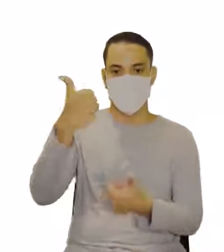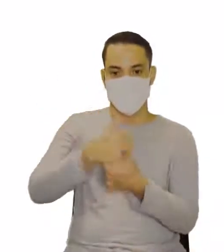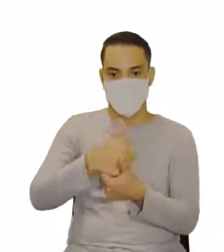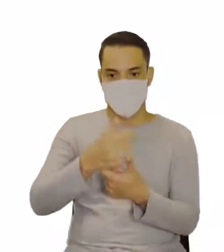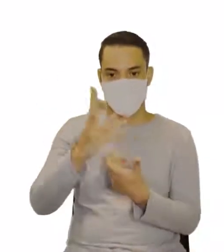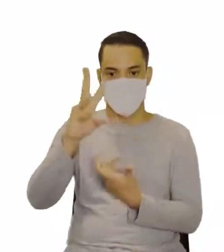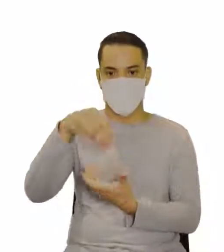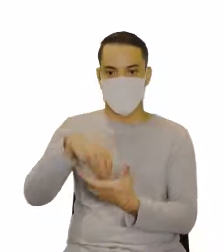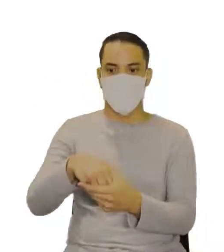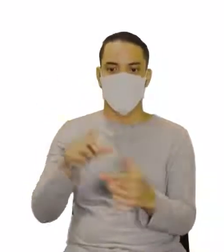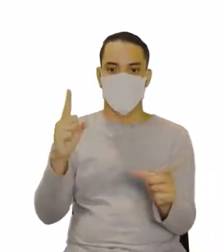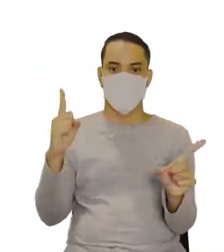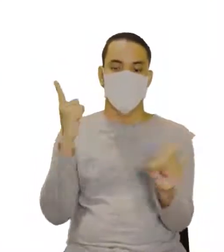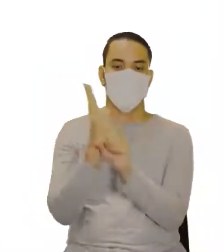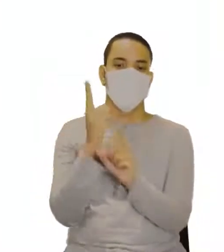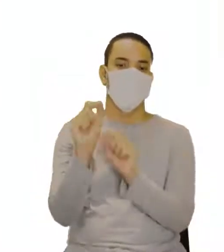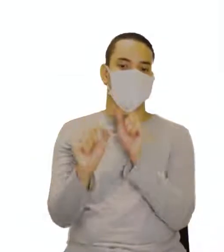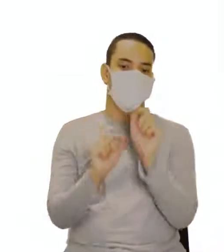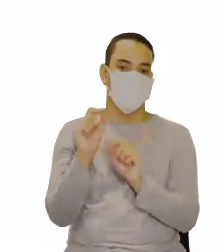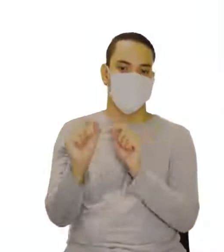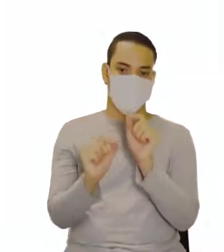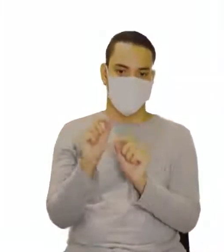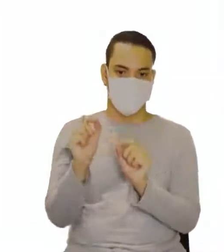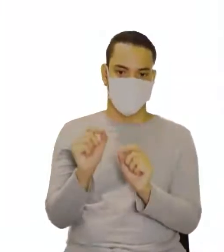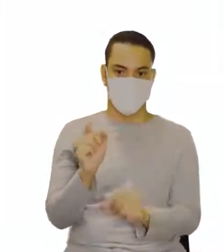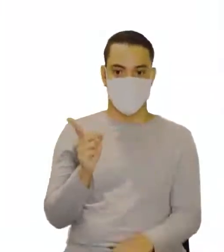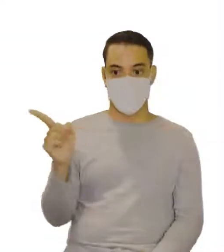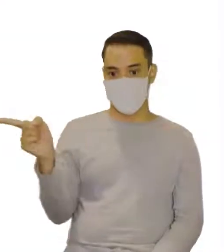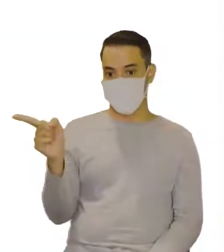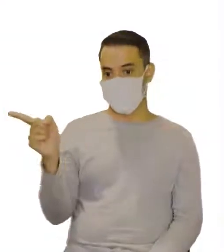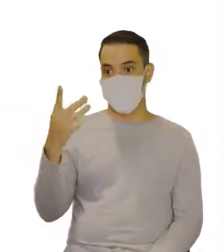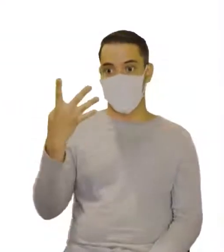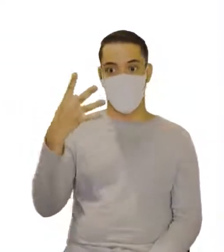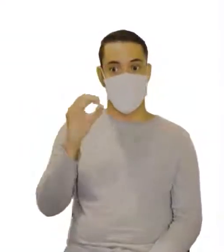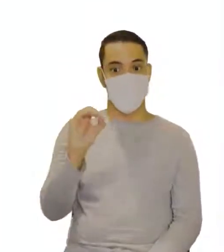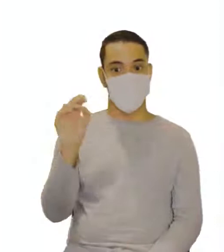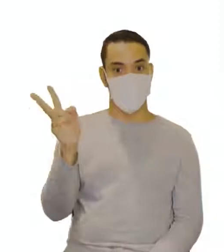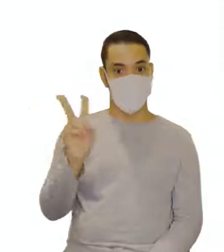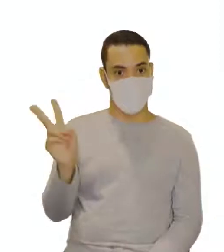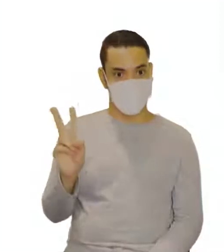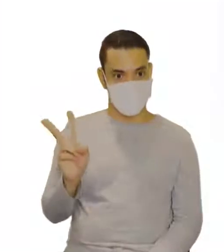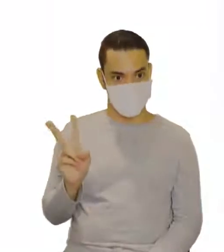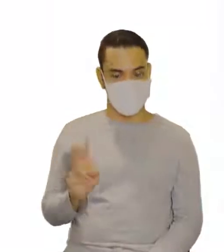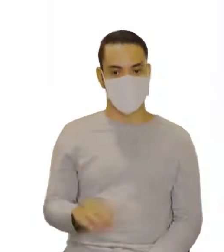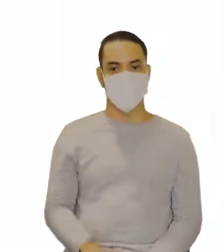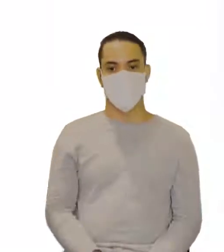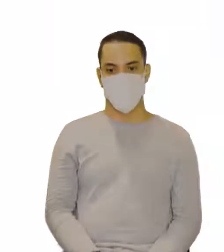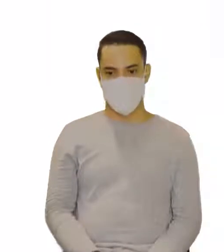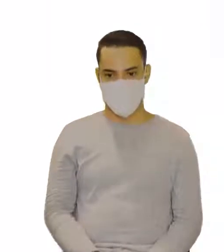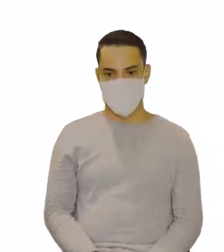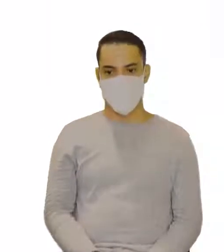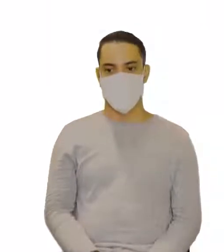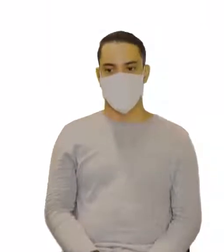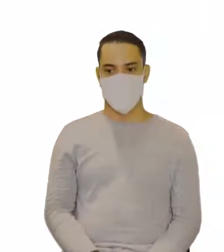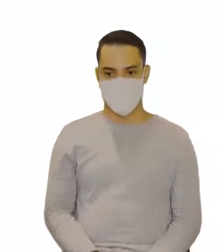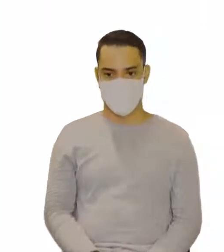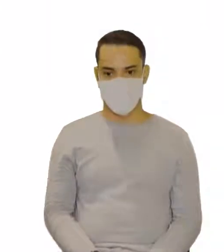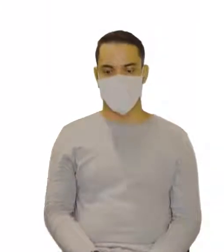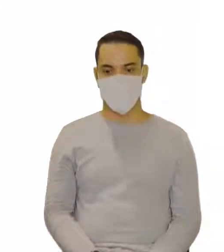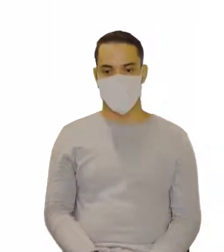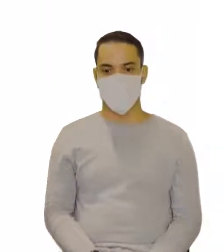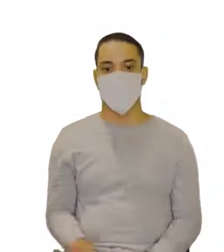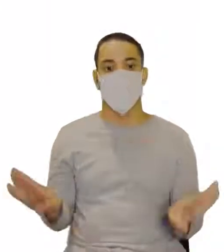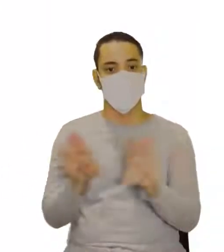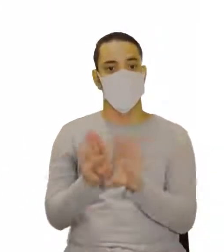aí, nós vamos encontrar a eletromotriz de 40 volts, ok? Aqui também, se